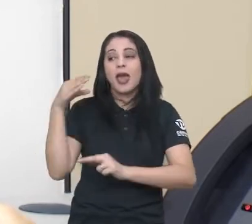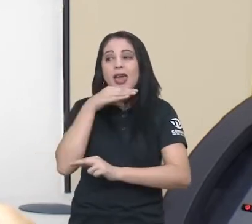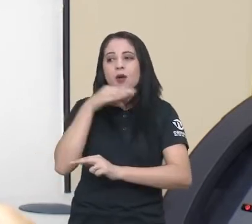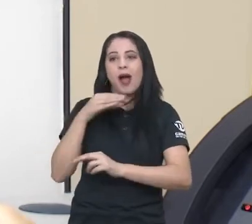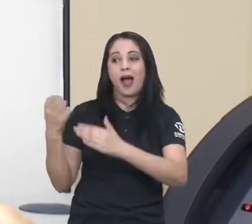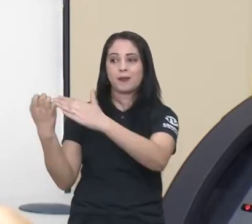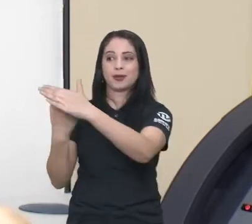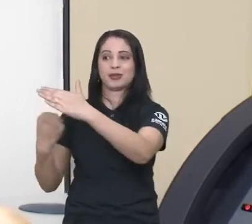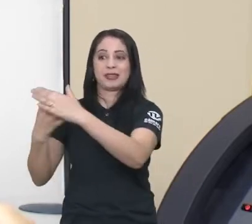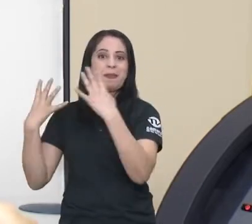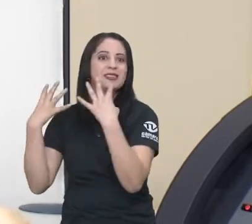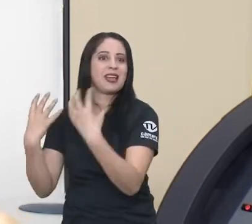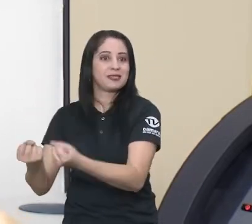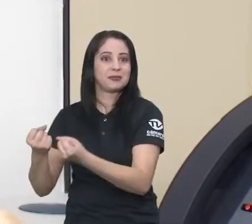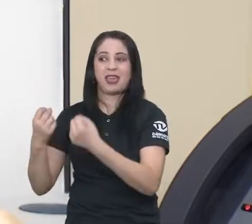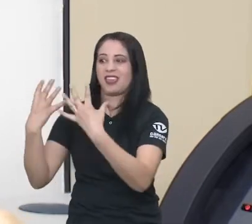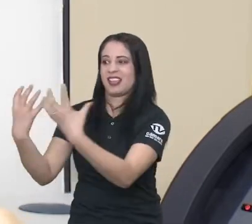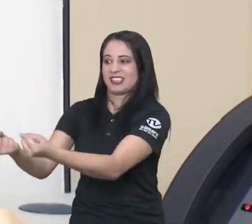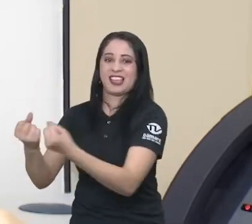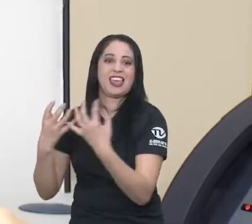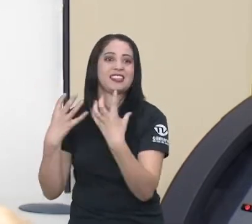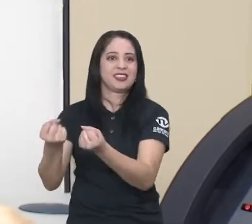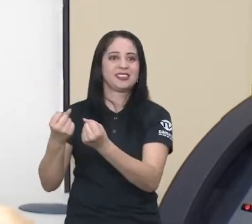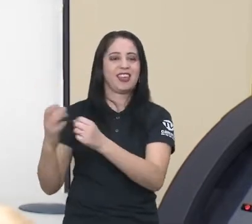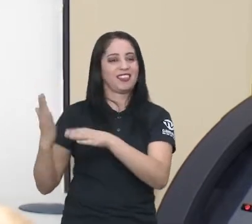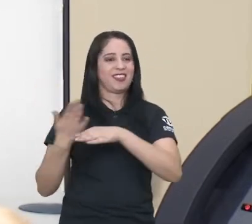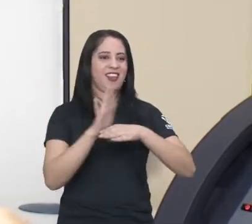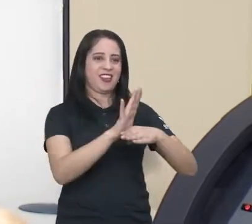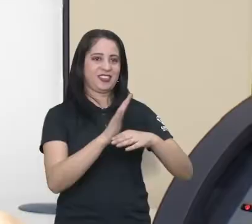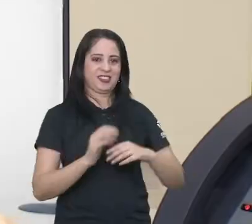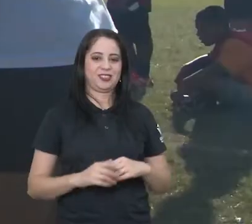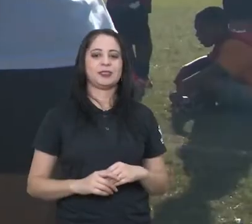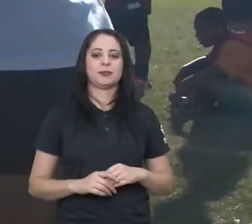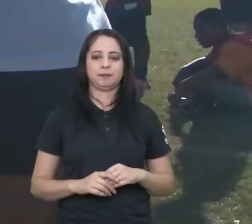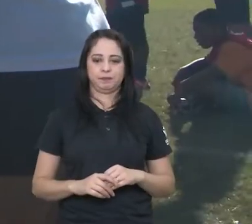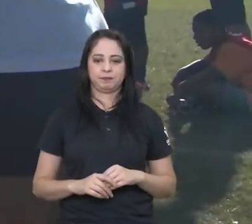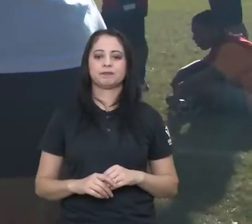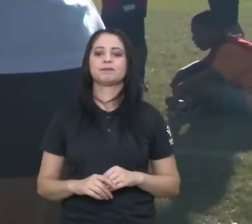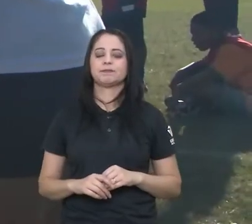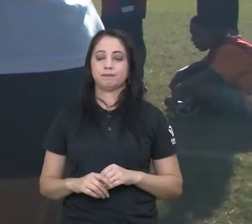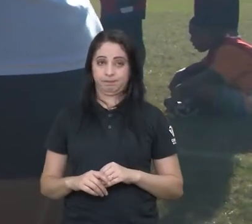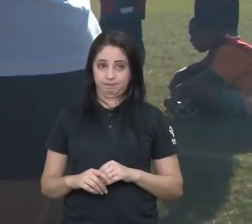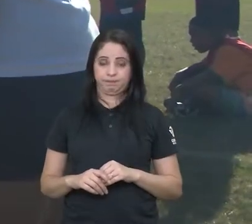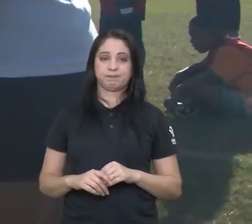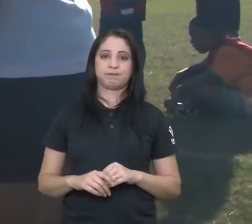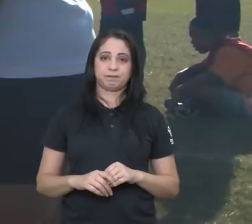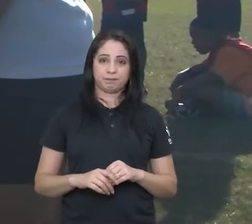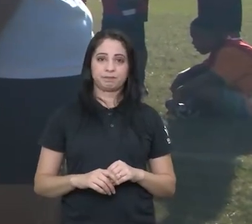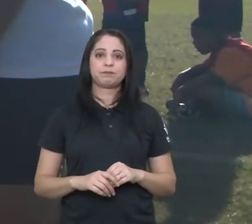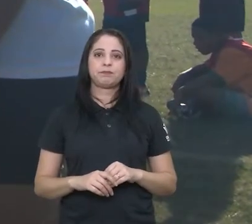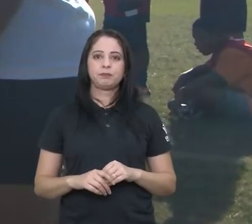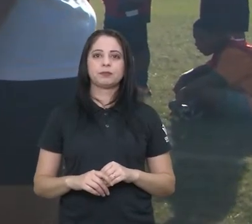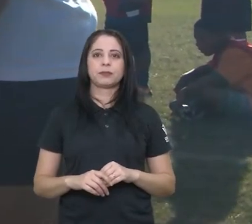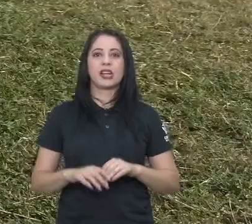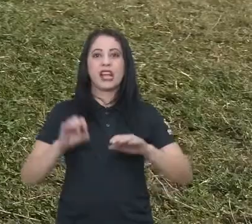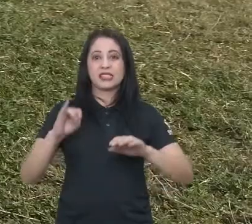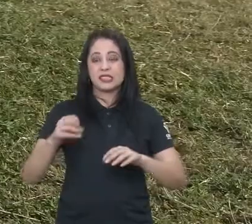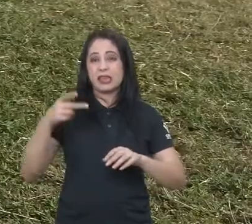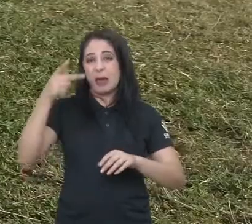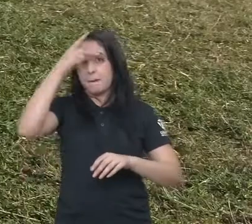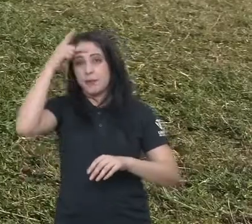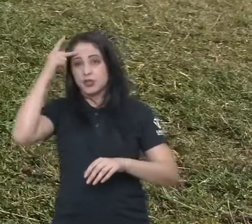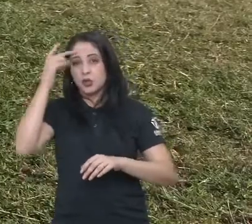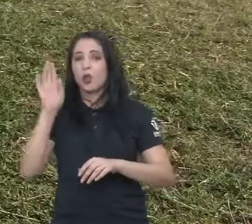possível grandes empresas venham ajudar a comunidade. E para quem depende dos campos públicos da cidade